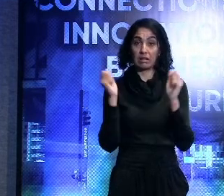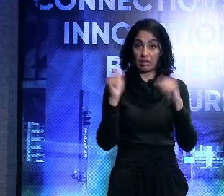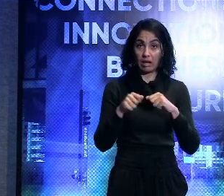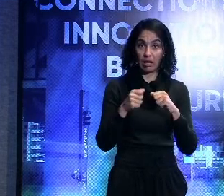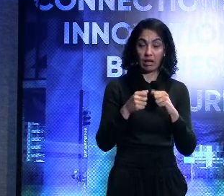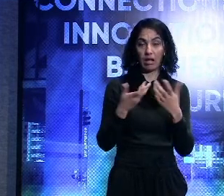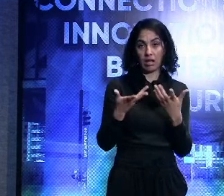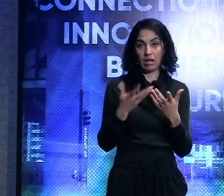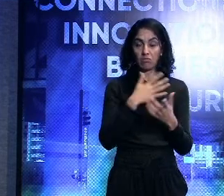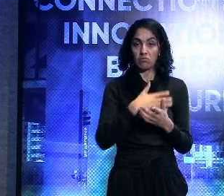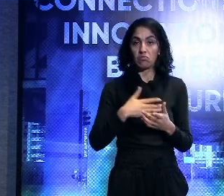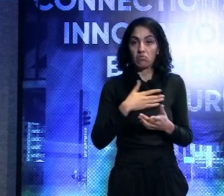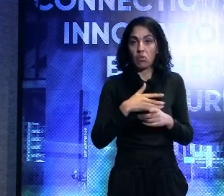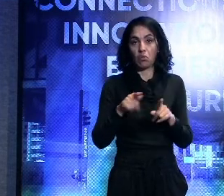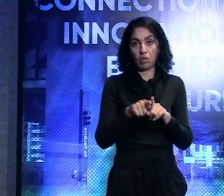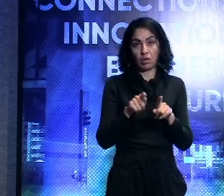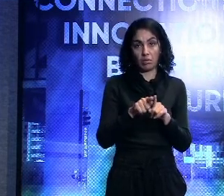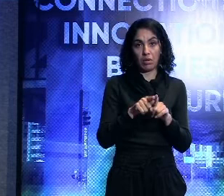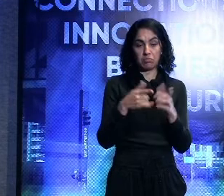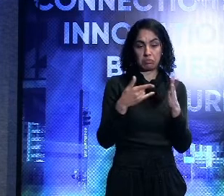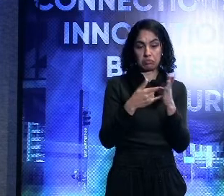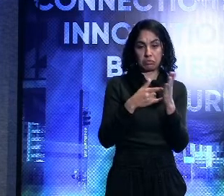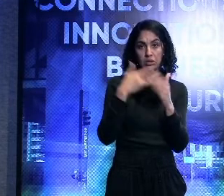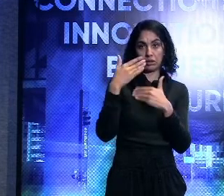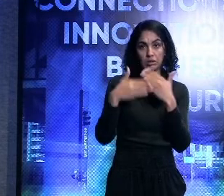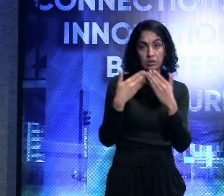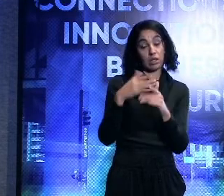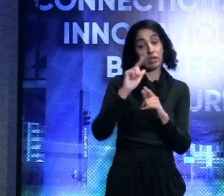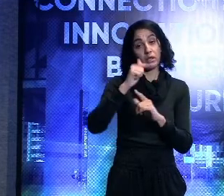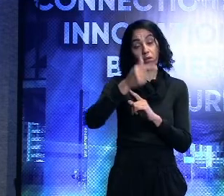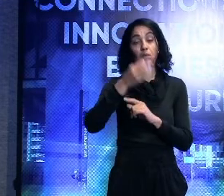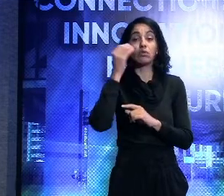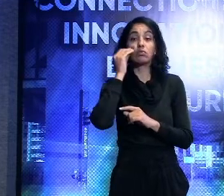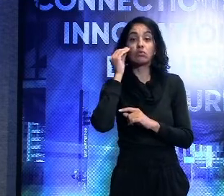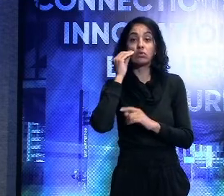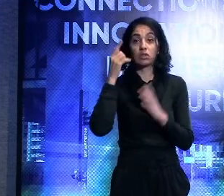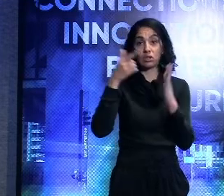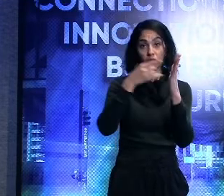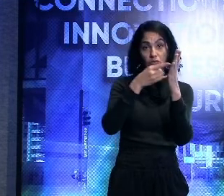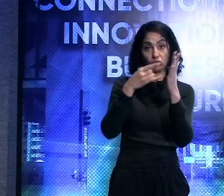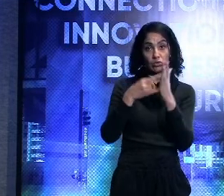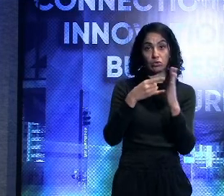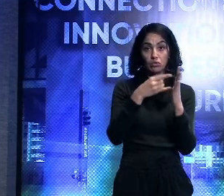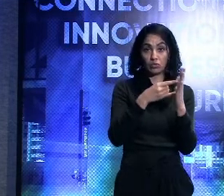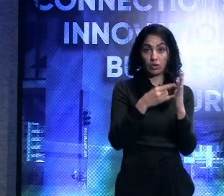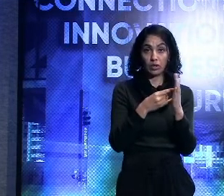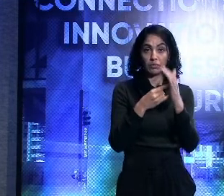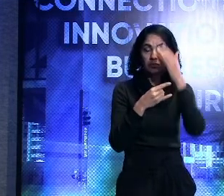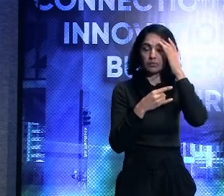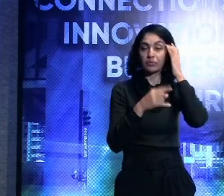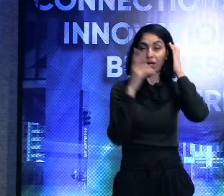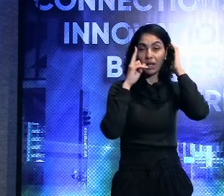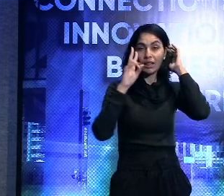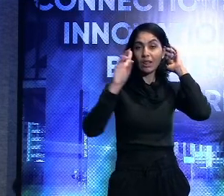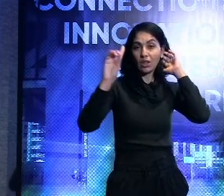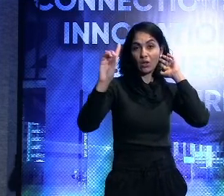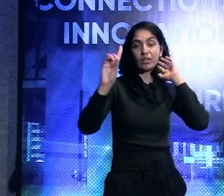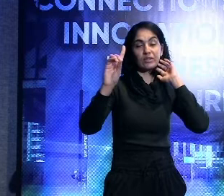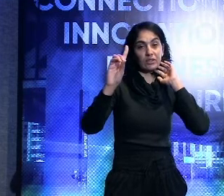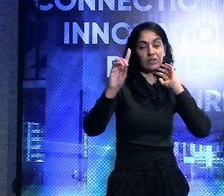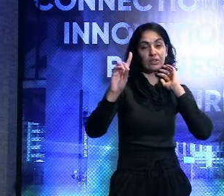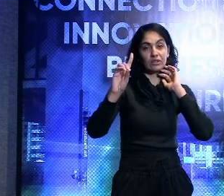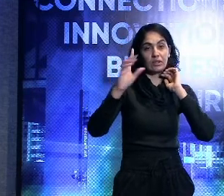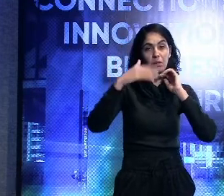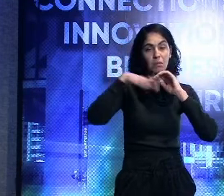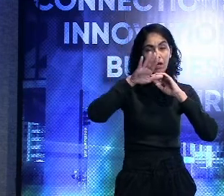agradável para ele implementar aquilo. E a gente vai testar com esses desenvolvedores. E durante esses 2 dias de sprint, mais intensos